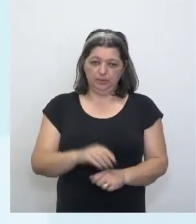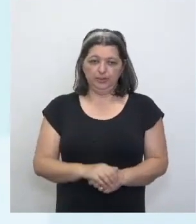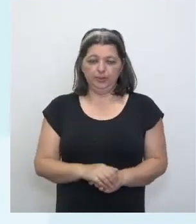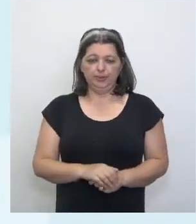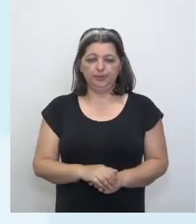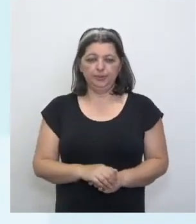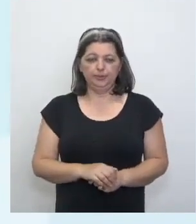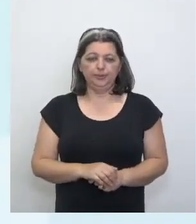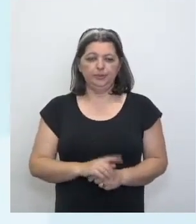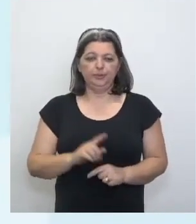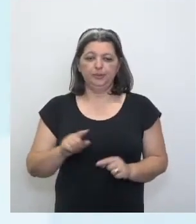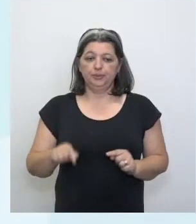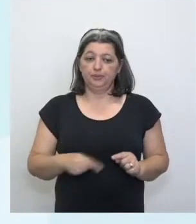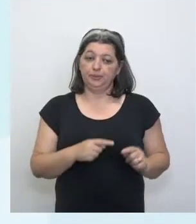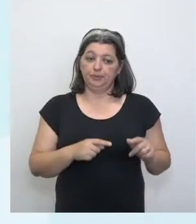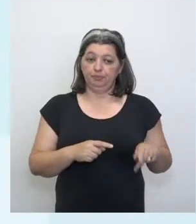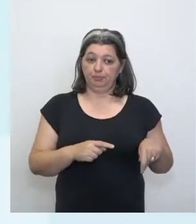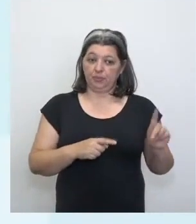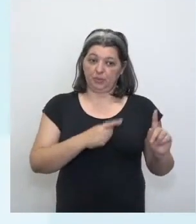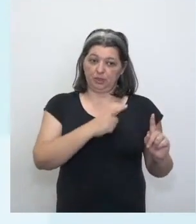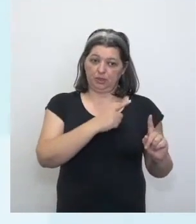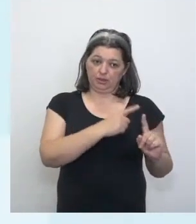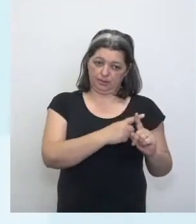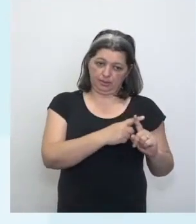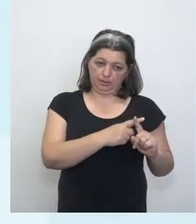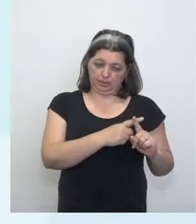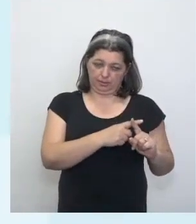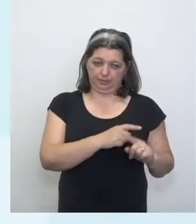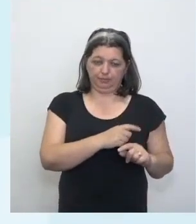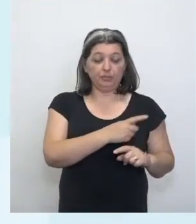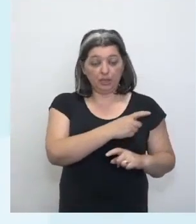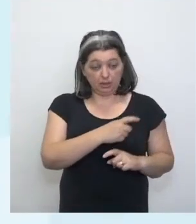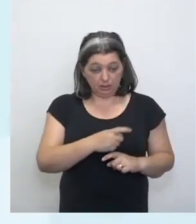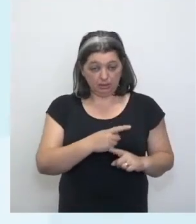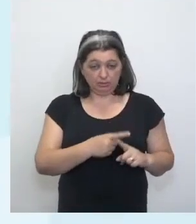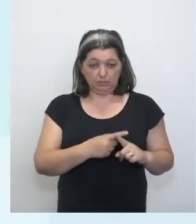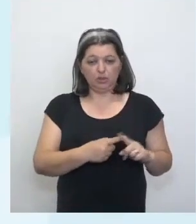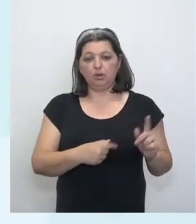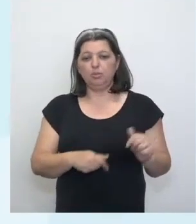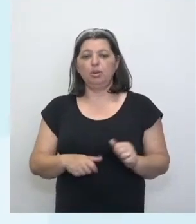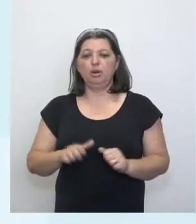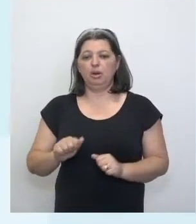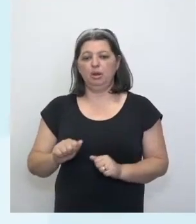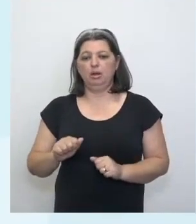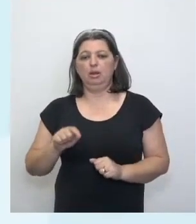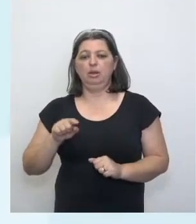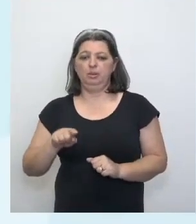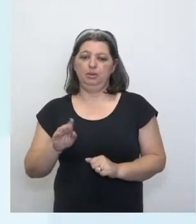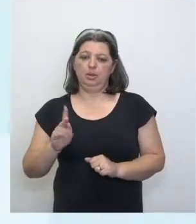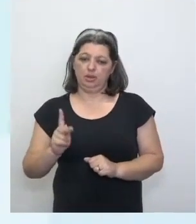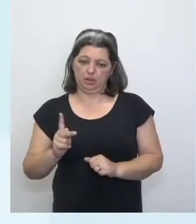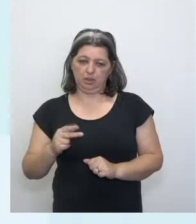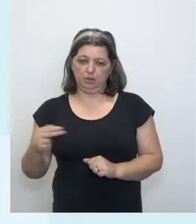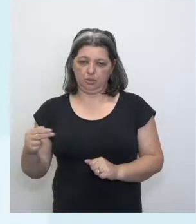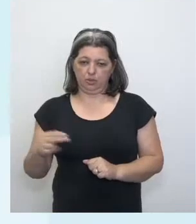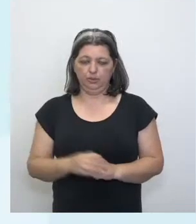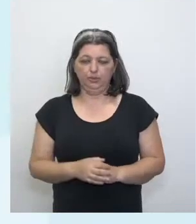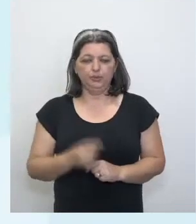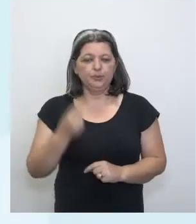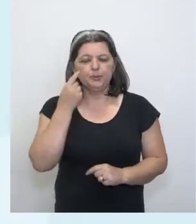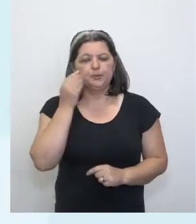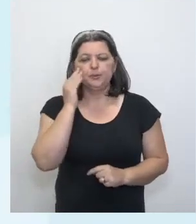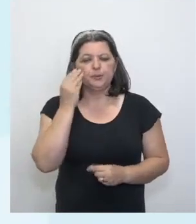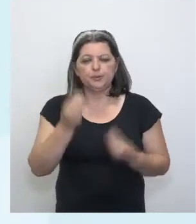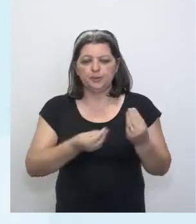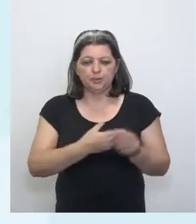número e vou multiplicar por k e vou anotar aqui, e aí vou somando, e aí eu vou montando para vocês verem, tá bom? Mas o que você tem que entender é que